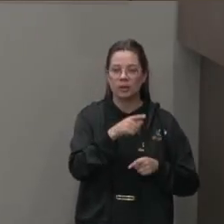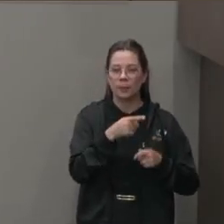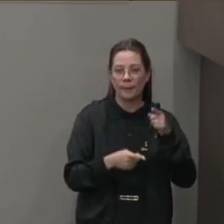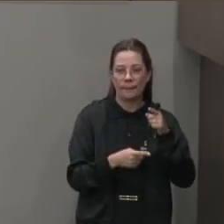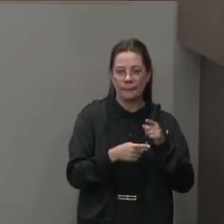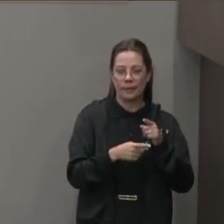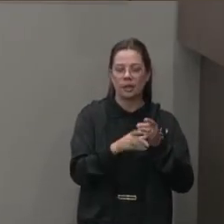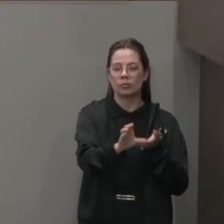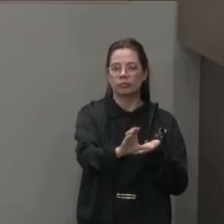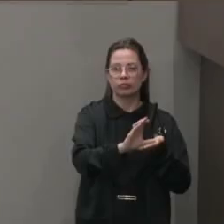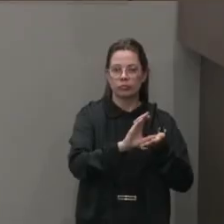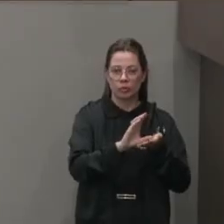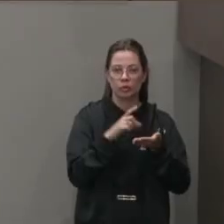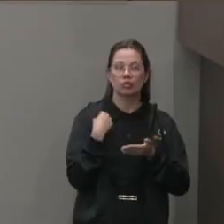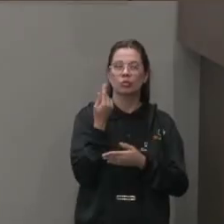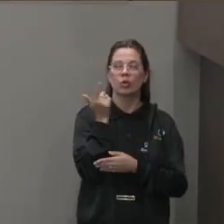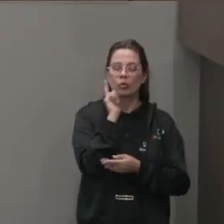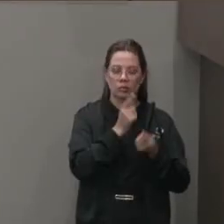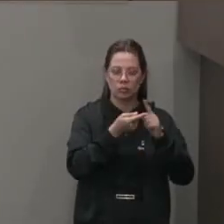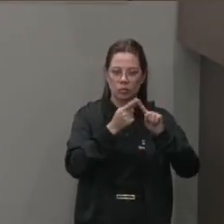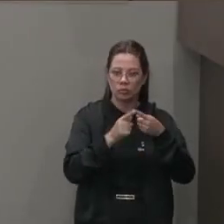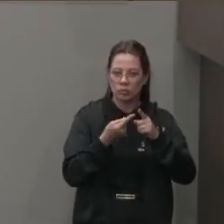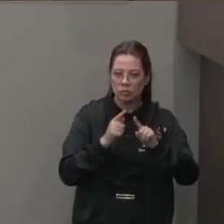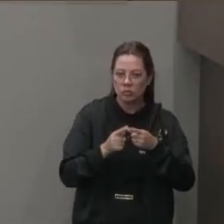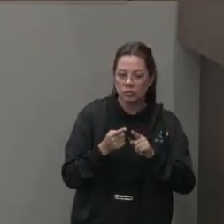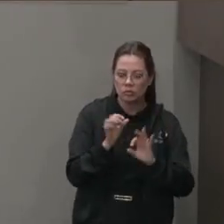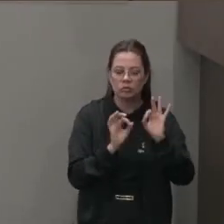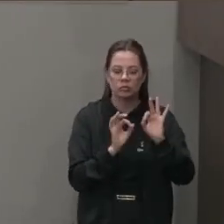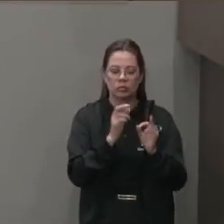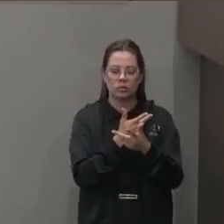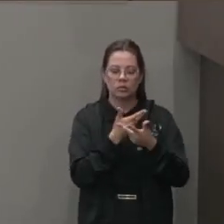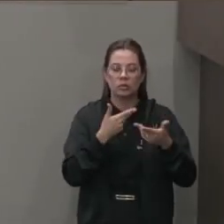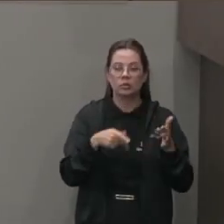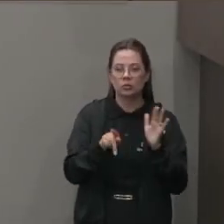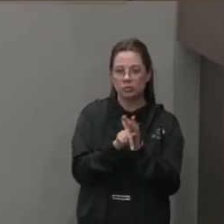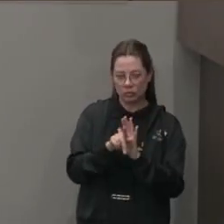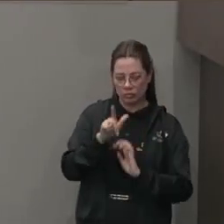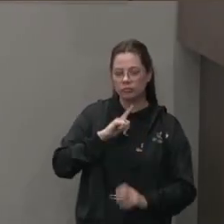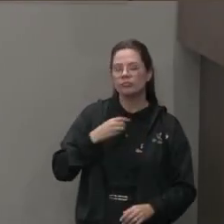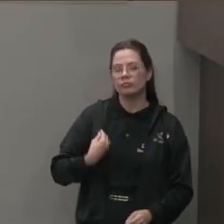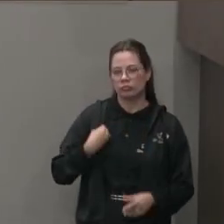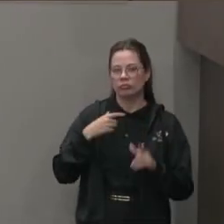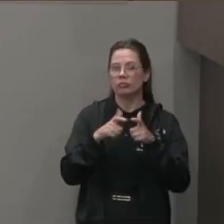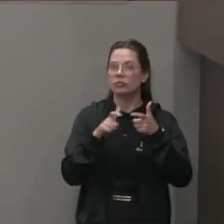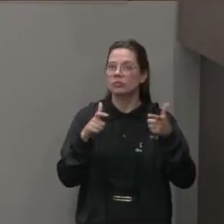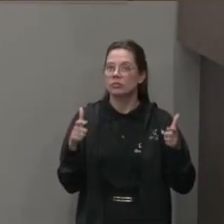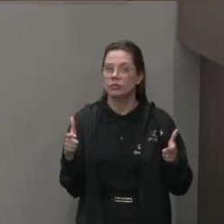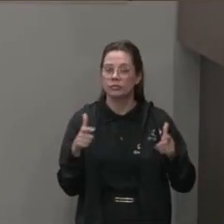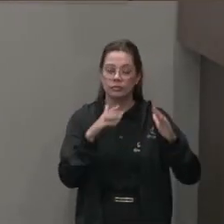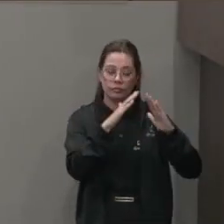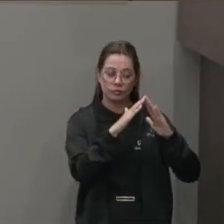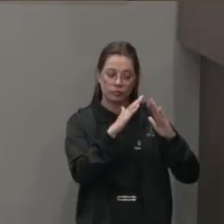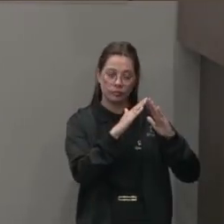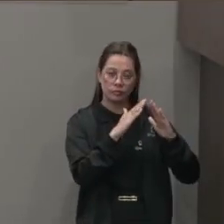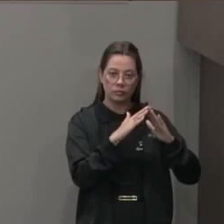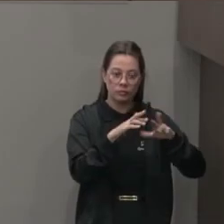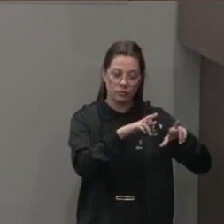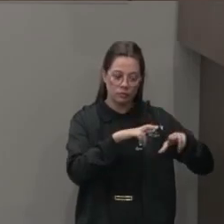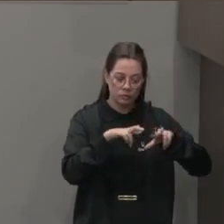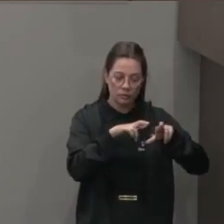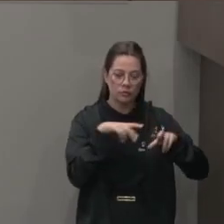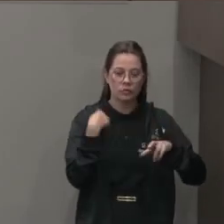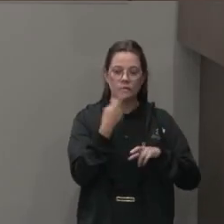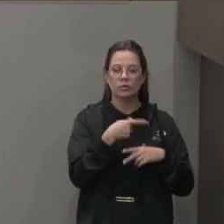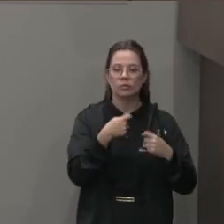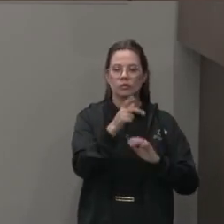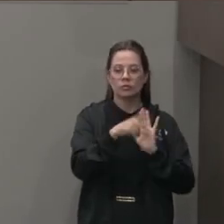poderá sim negociar, e havendo essa necessidade, que certamente vai haver pela ampliação de moradores naquela região, nós vamos ter que planejar a